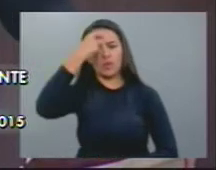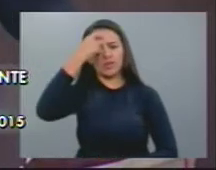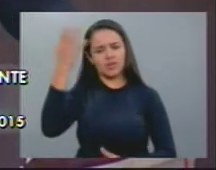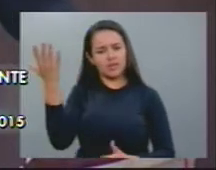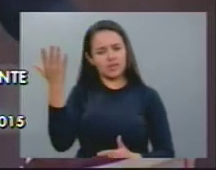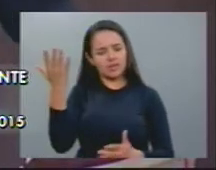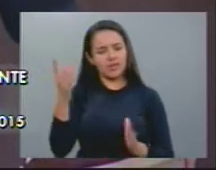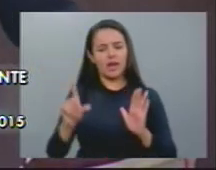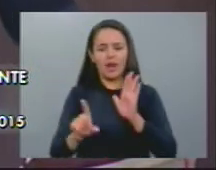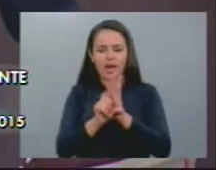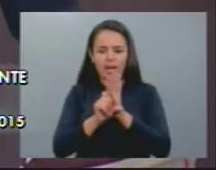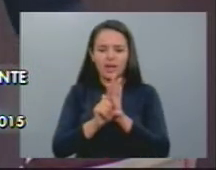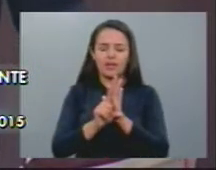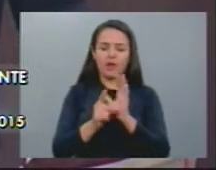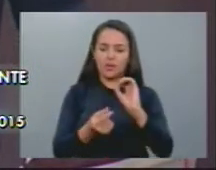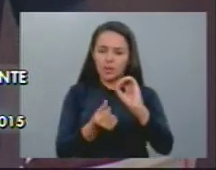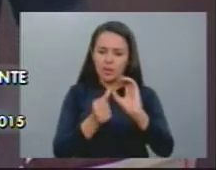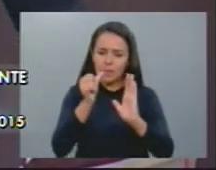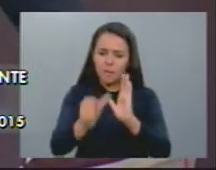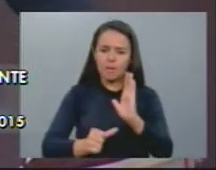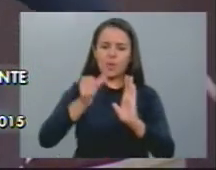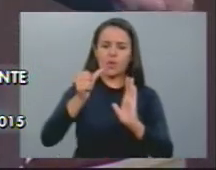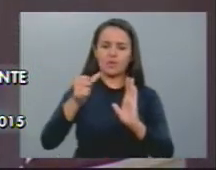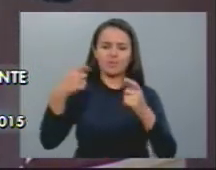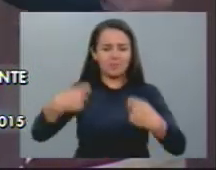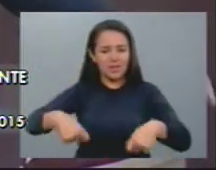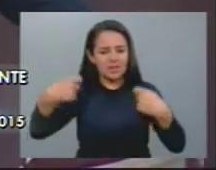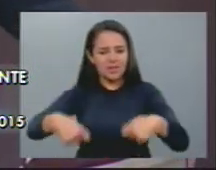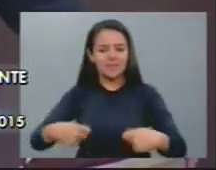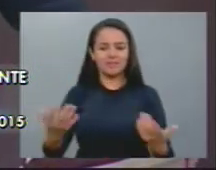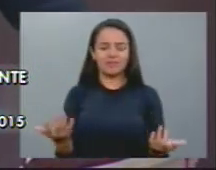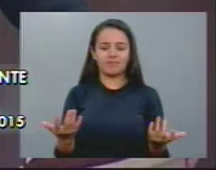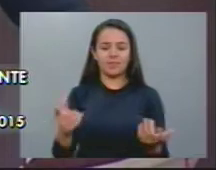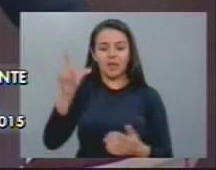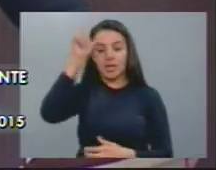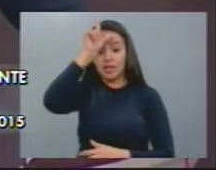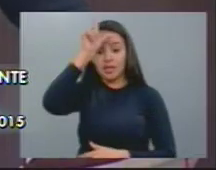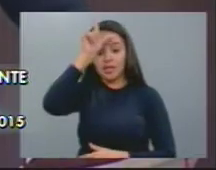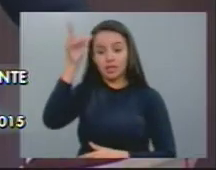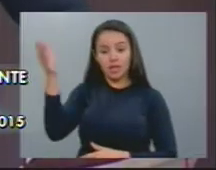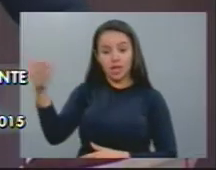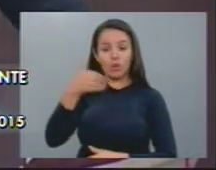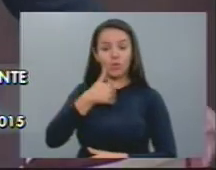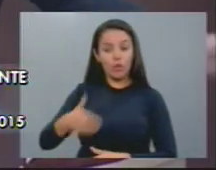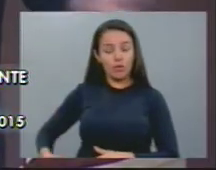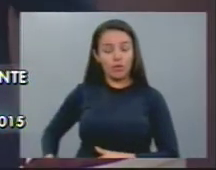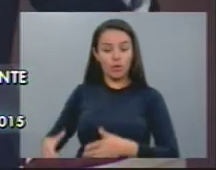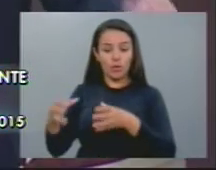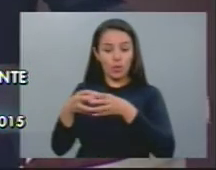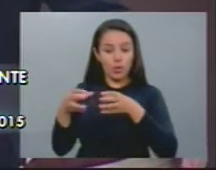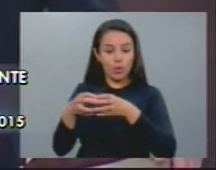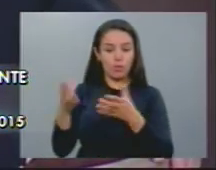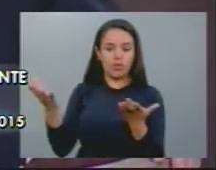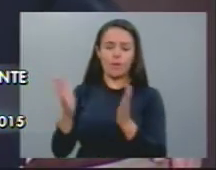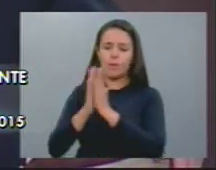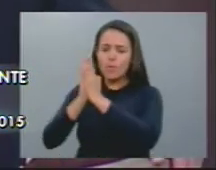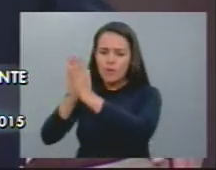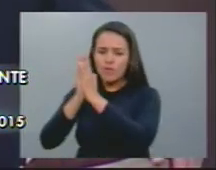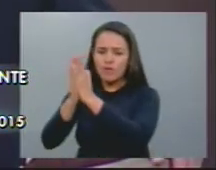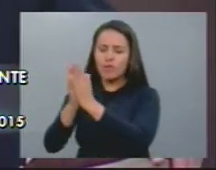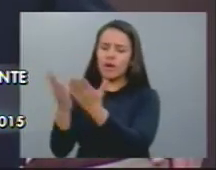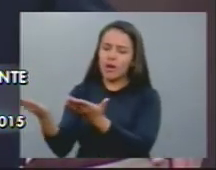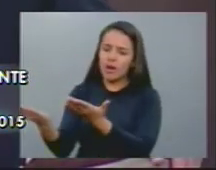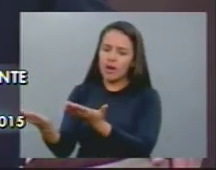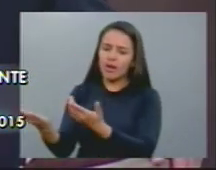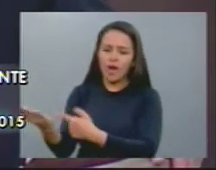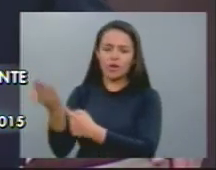senhora presidente, agradecendo sua generosidade, a liderança do governo para que não nos derrote, porque